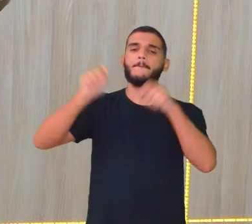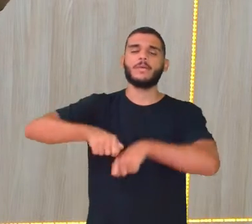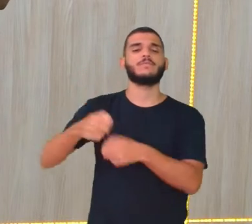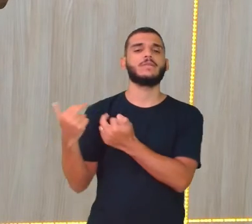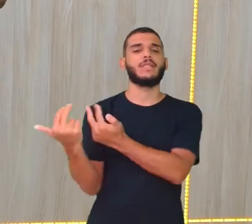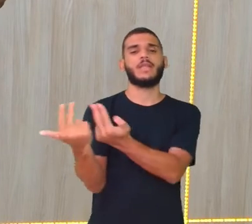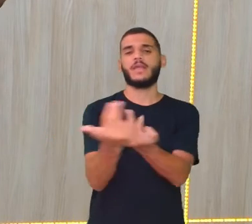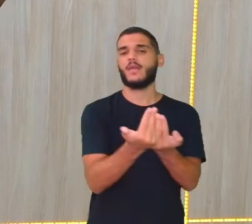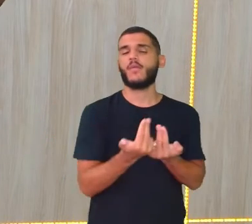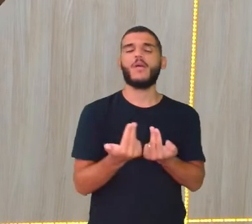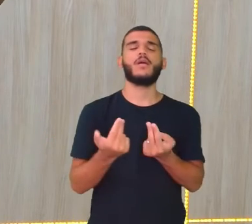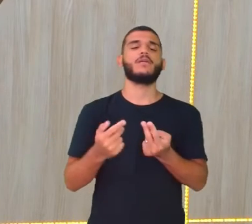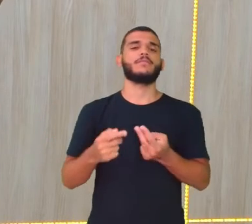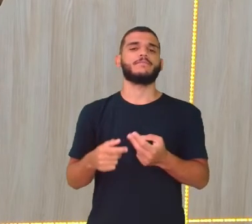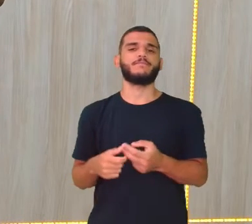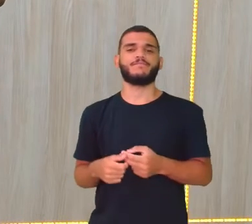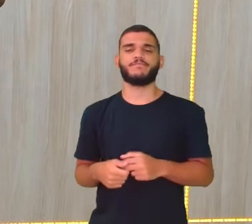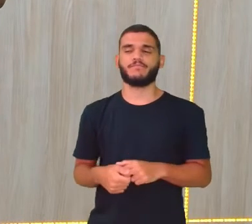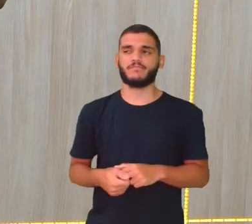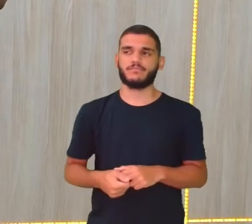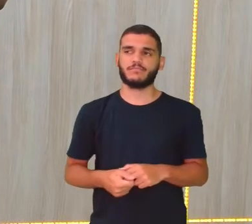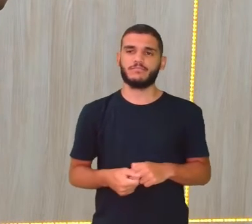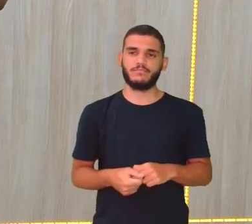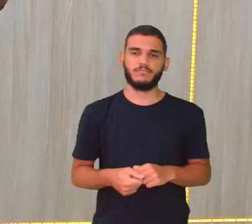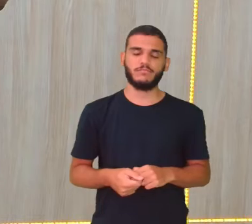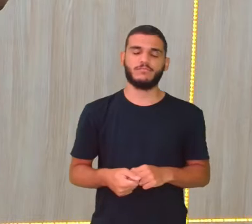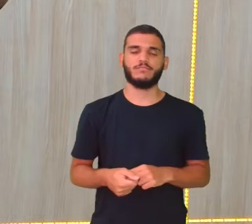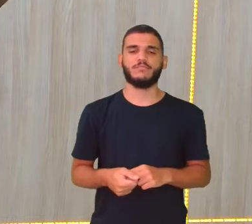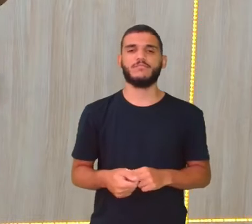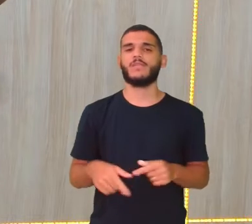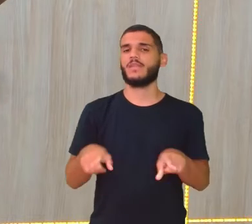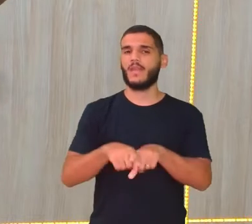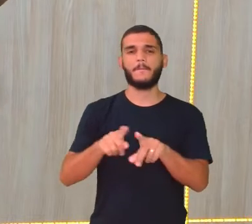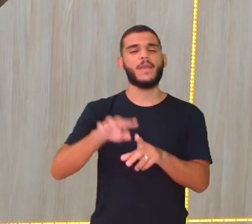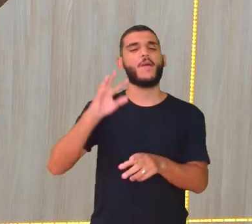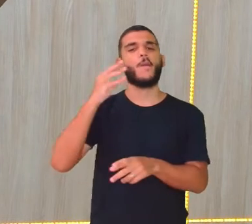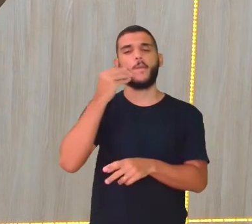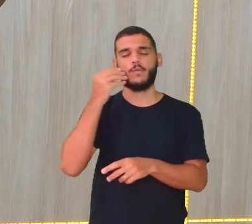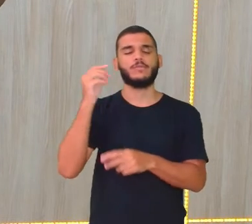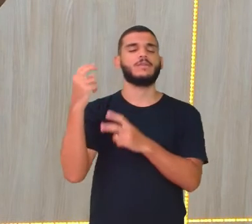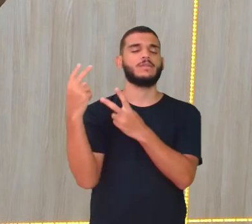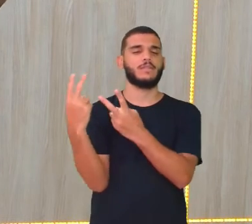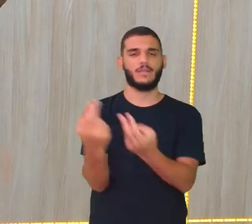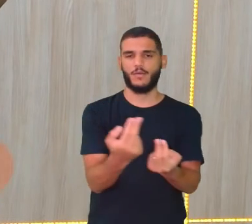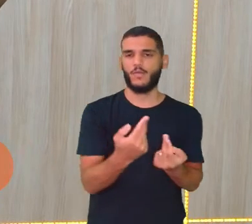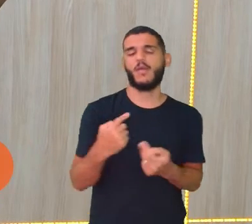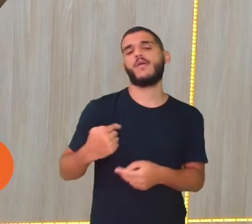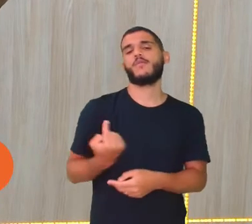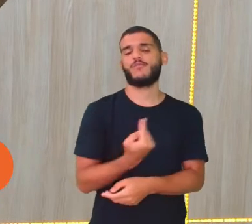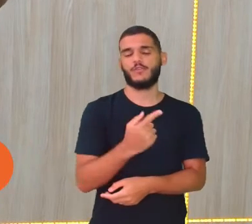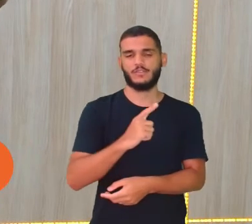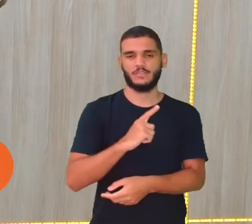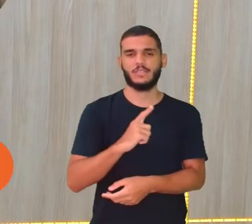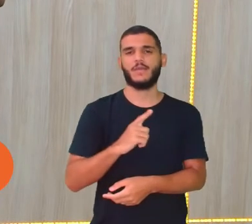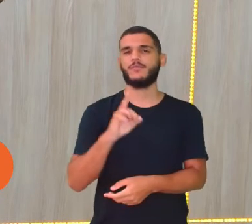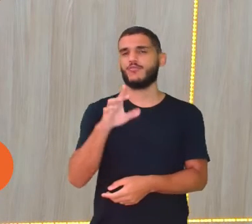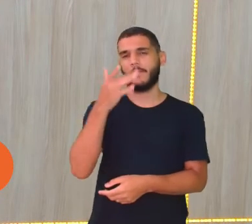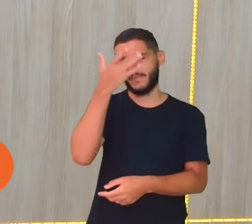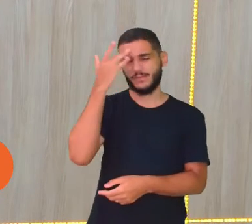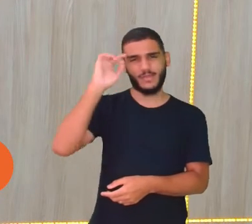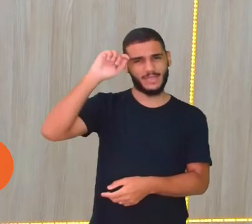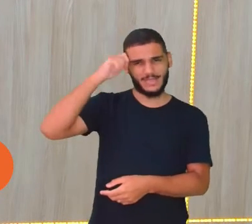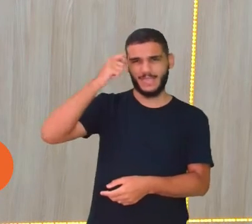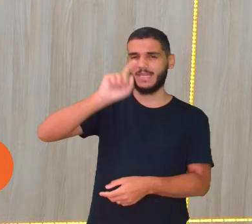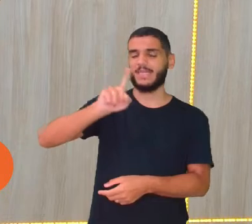possibilidades, as mesmas, né, as mesmas oportunidades que todos nós temos, né? E não só os negros, como as